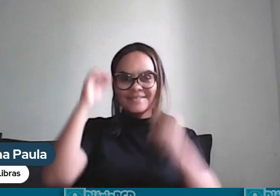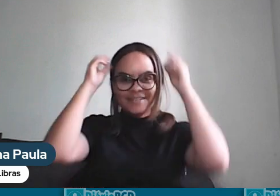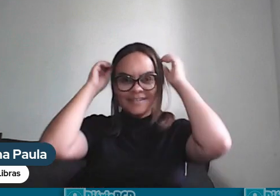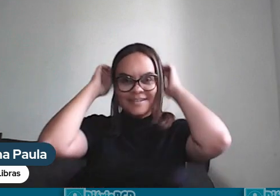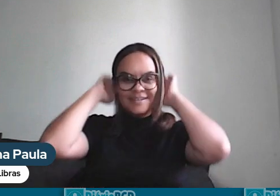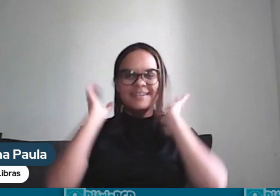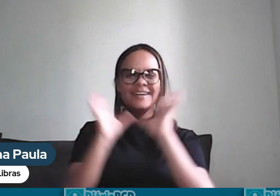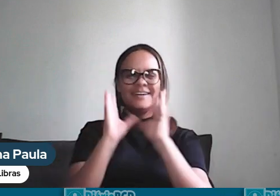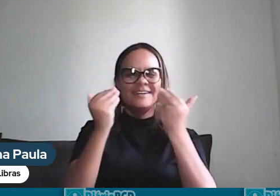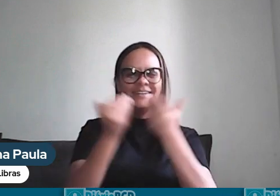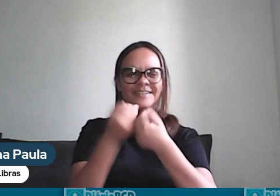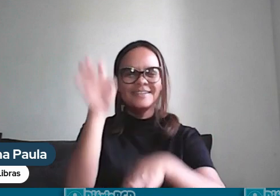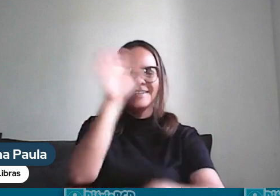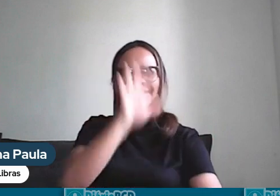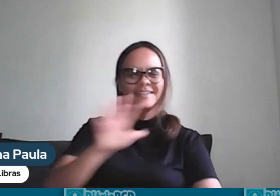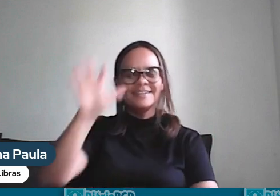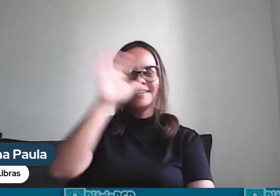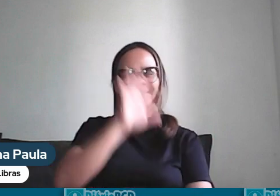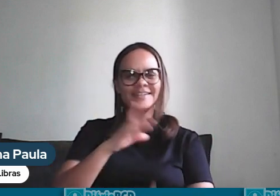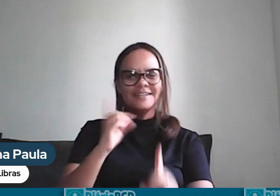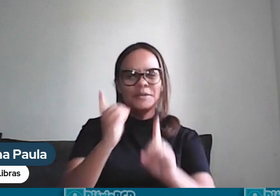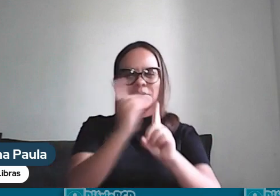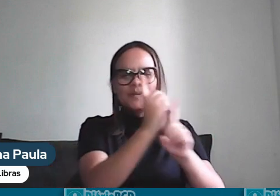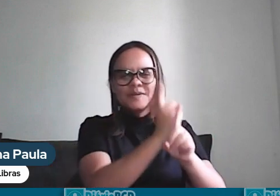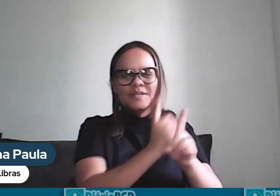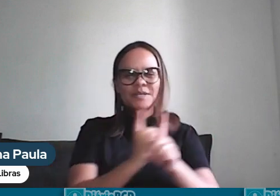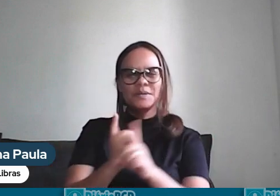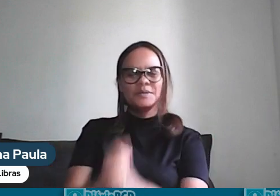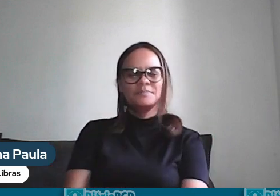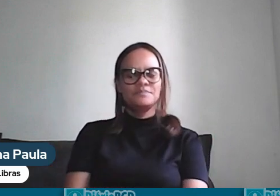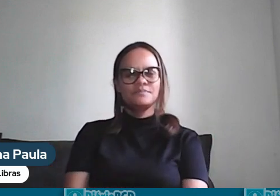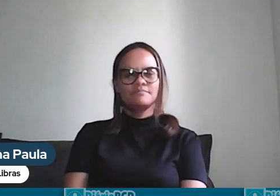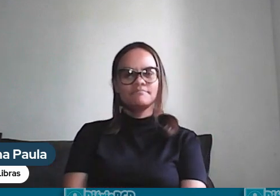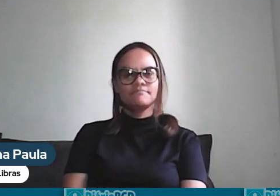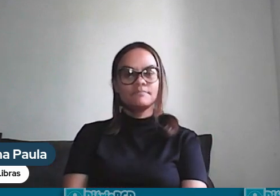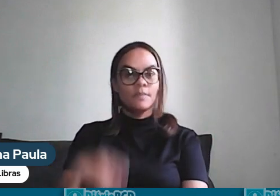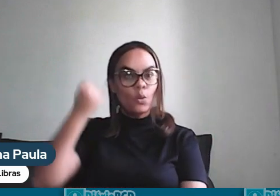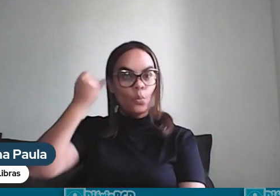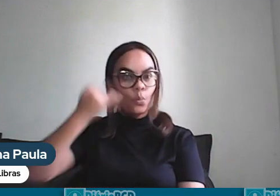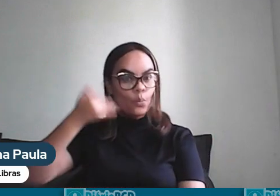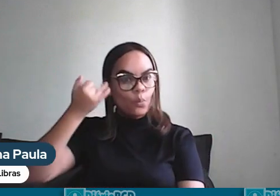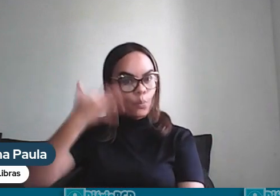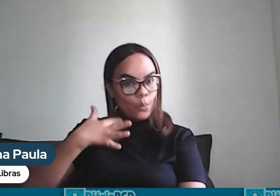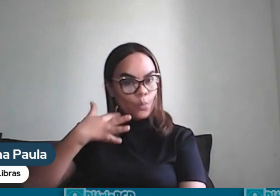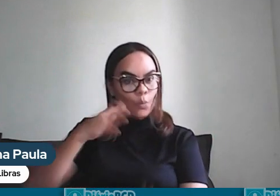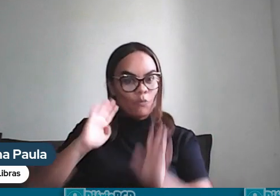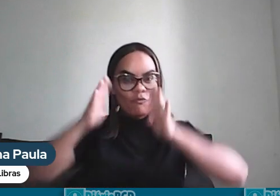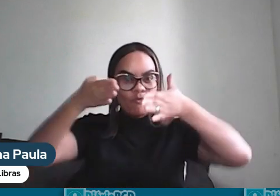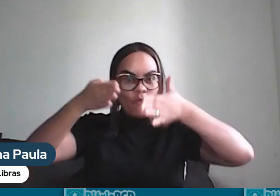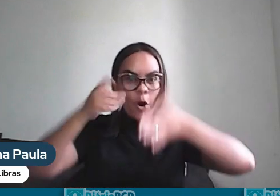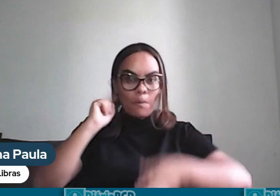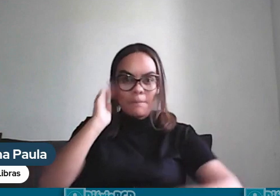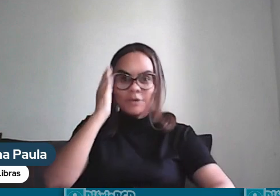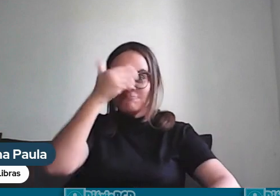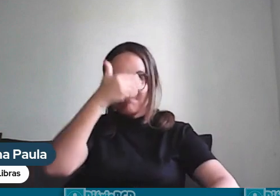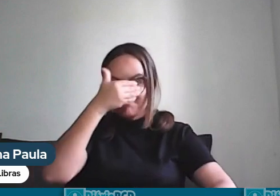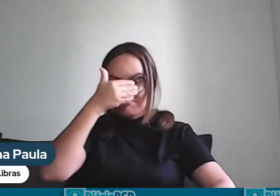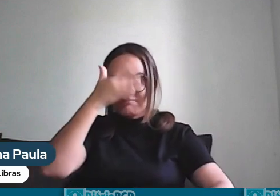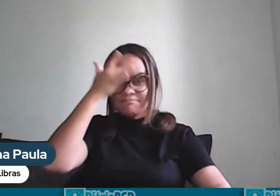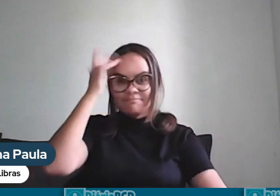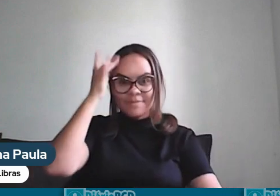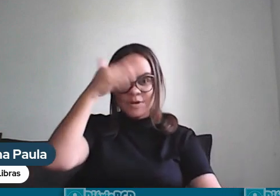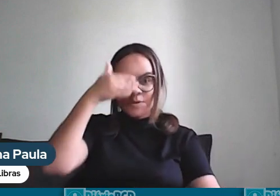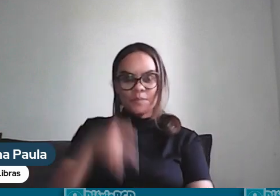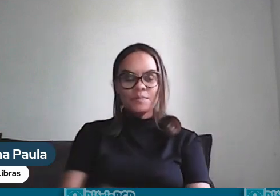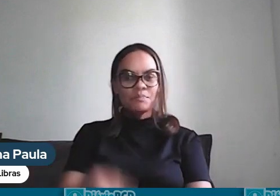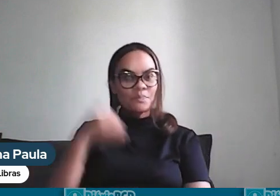conferências nacionais e encontros de conselhos. Em respeito às pessoas com baixa visão, monoculares e com deficiência visual, eu